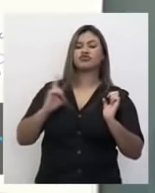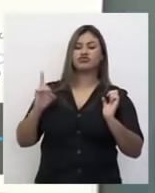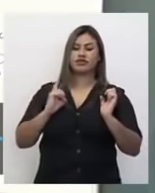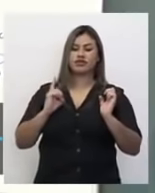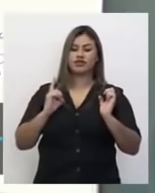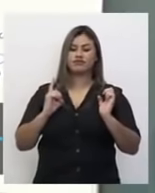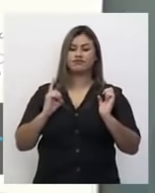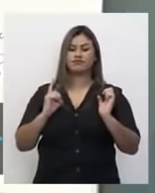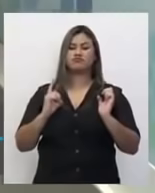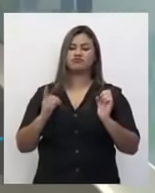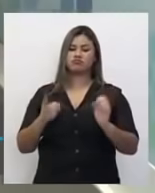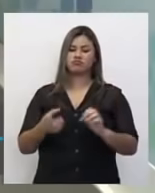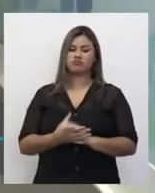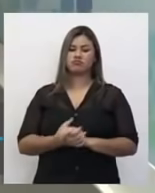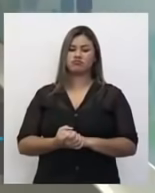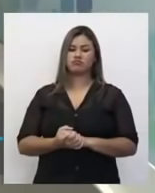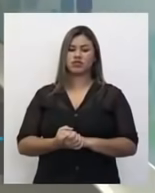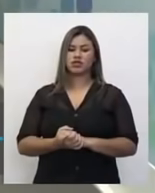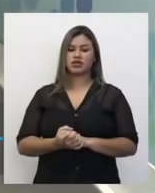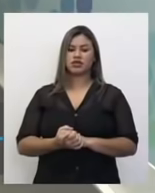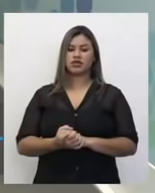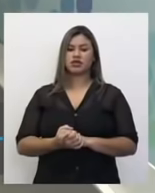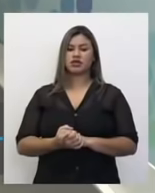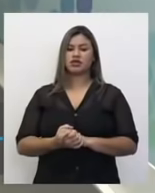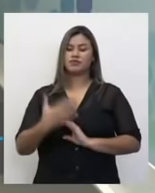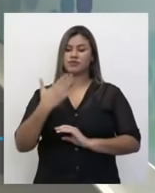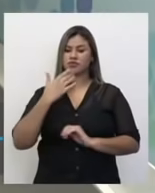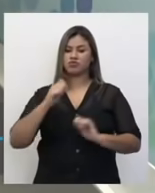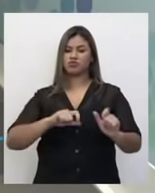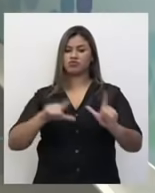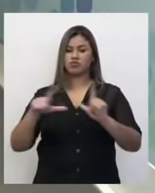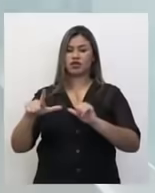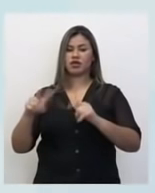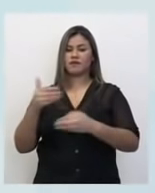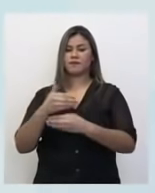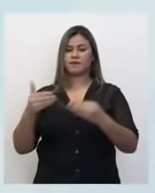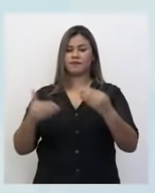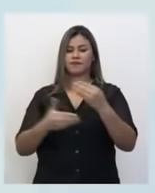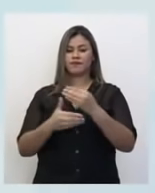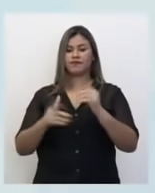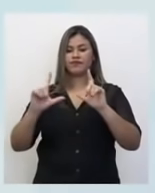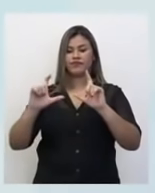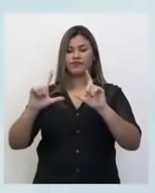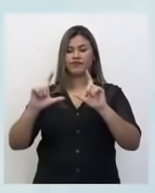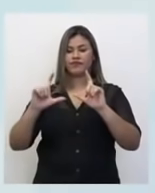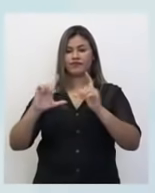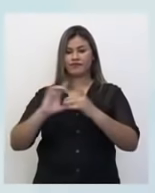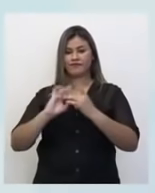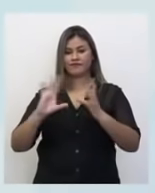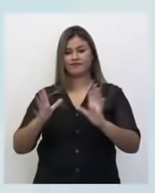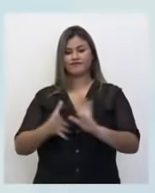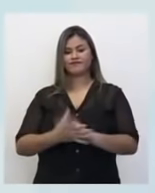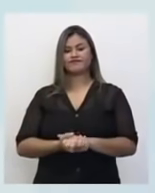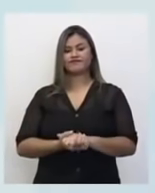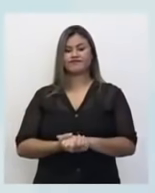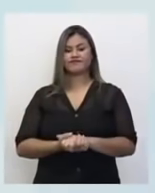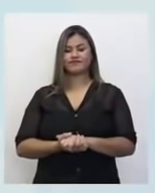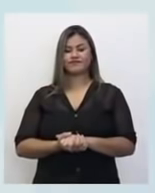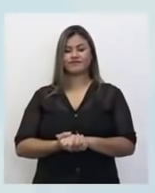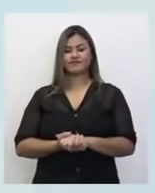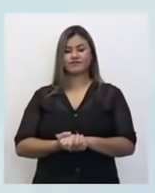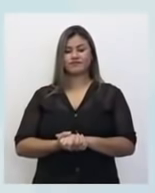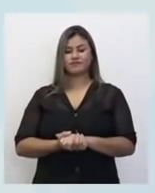ler errado, tá? Ó, Fabi, estão pedindo para colocar na tela de novo aí o PPT para eles tirarem um print. Então, deixa aí para eles